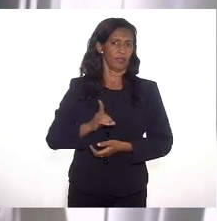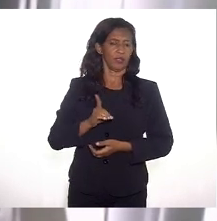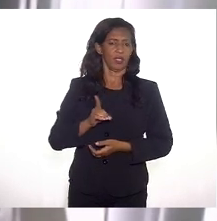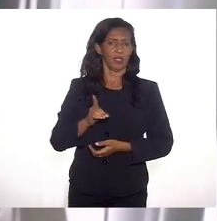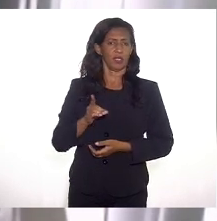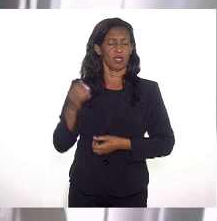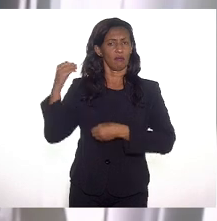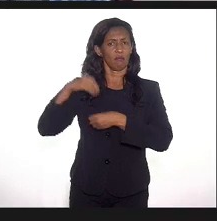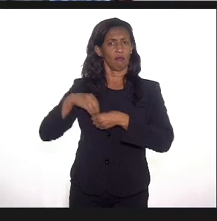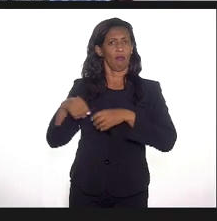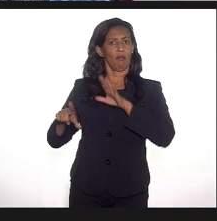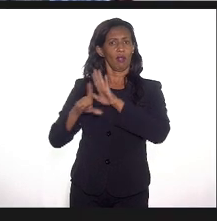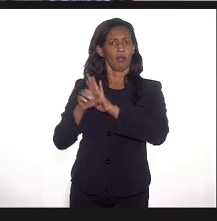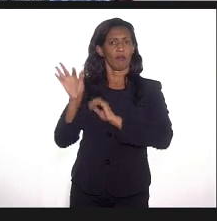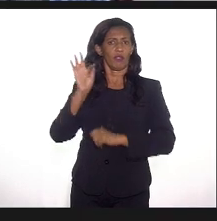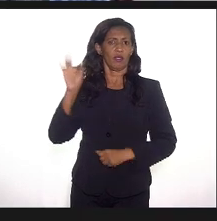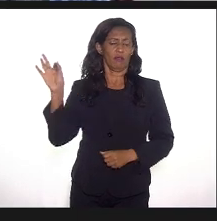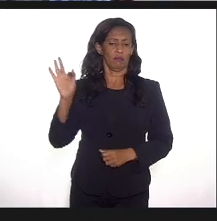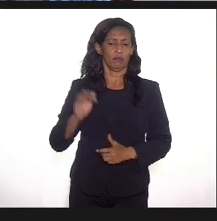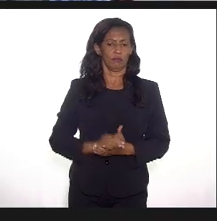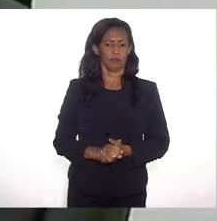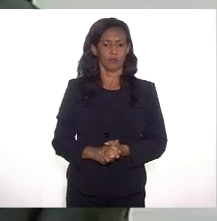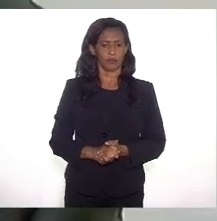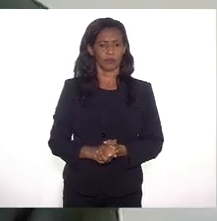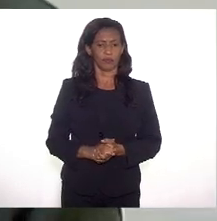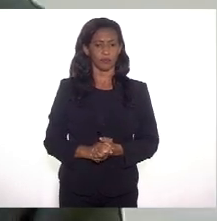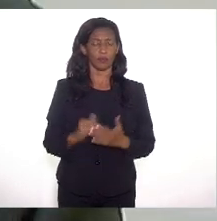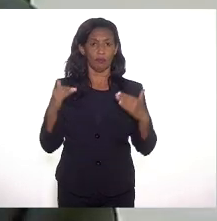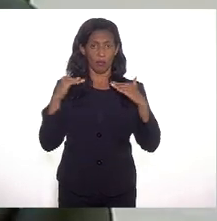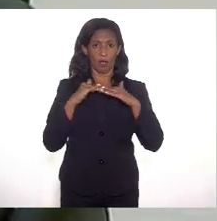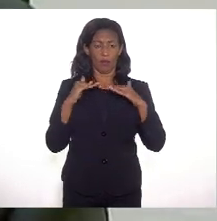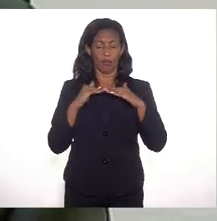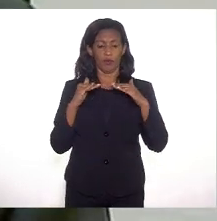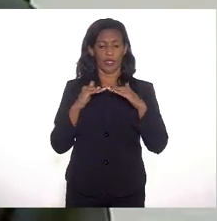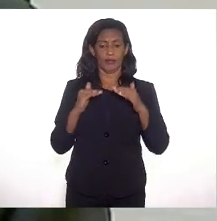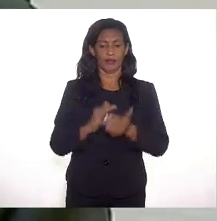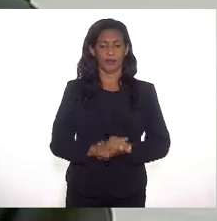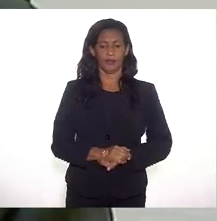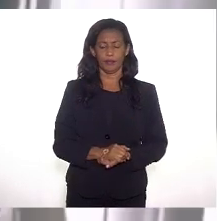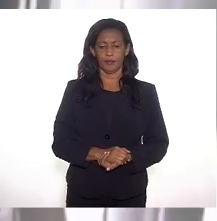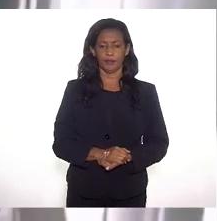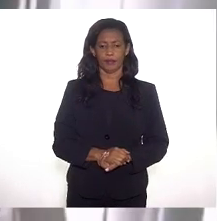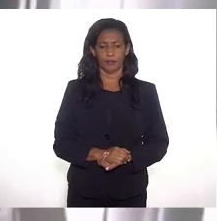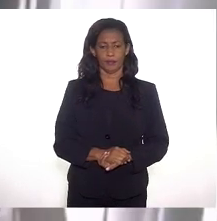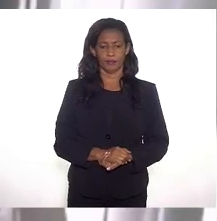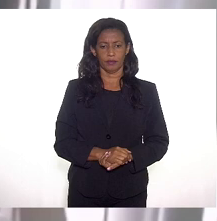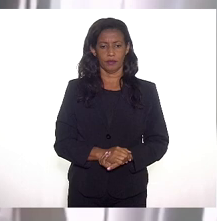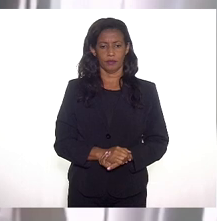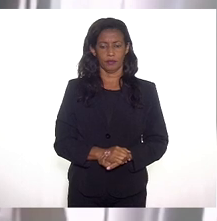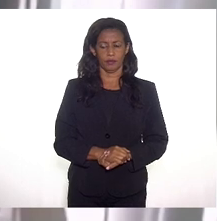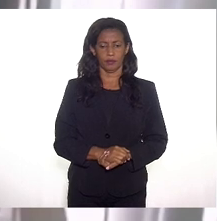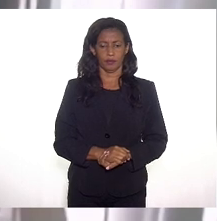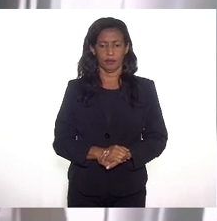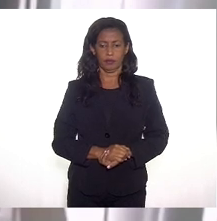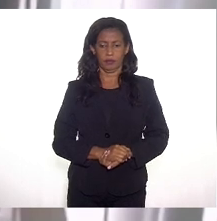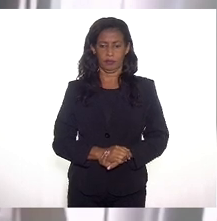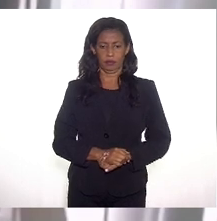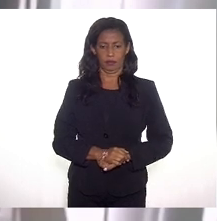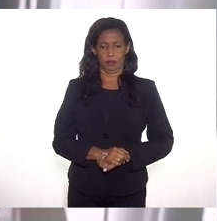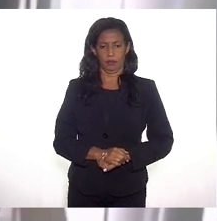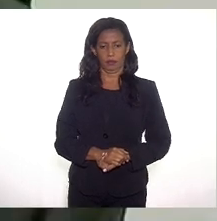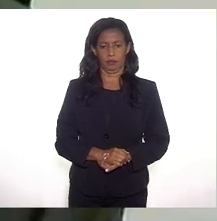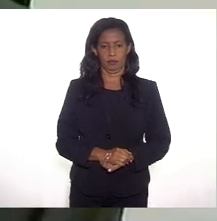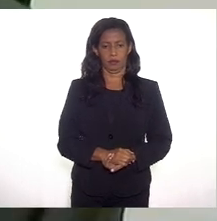da lei federal. Foi favorável, deputado. Ah, é favorável? Desculpe. 412, favorável com subindo